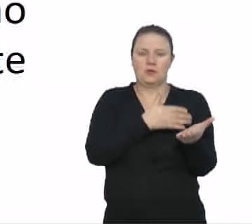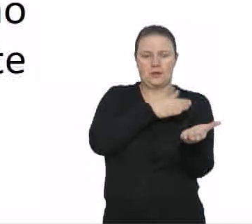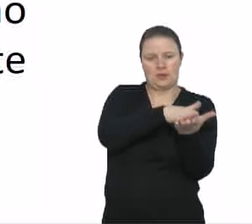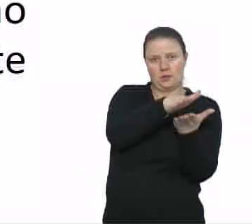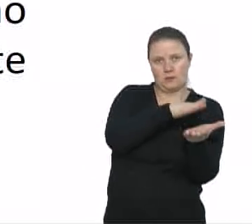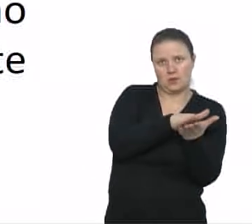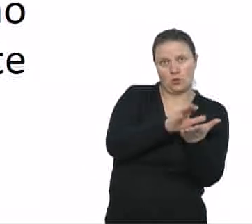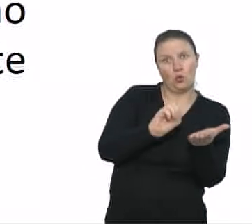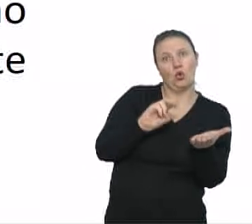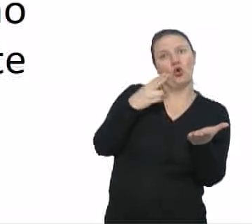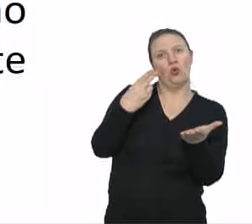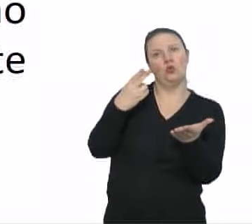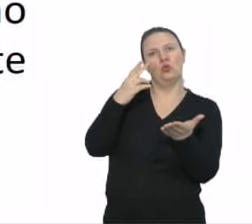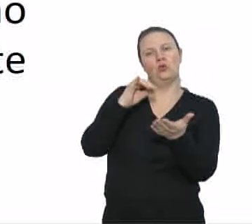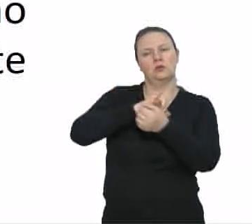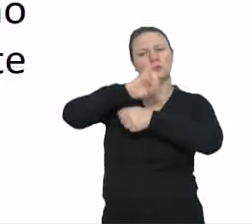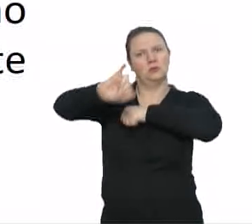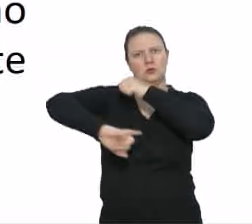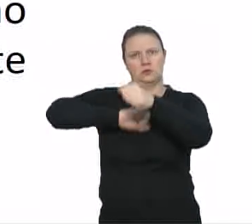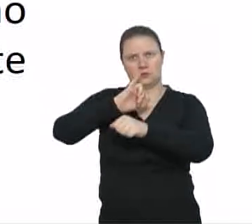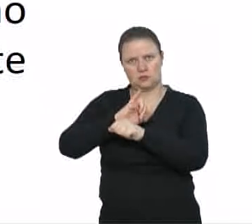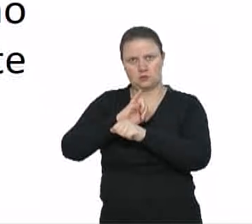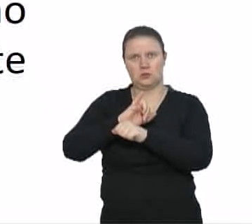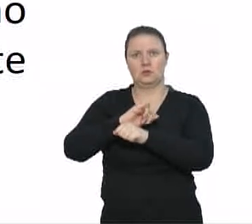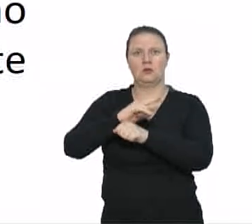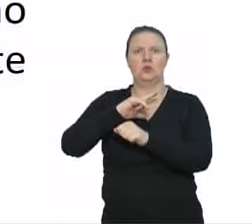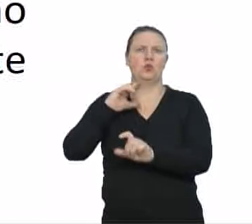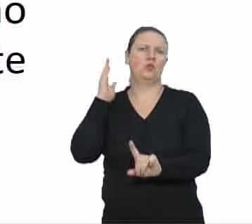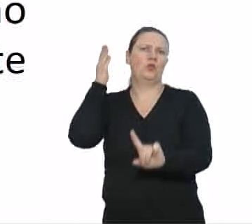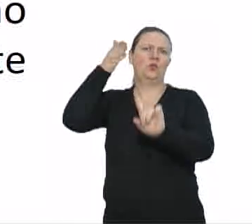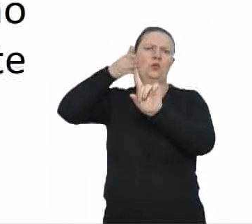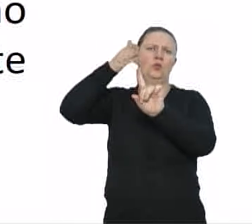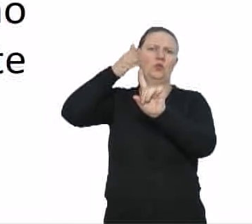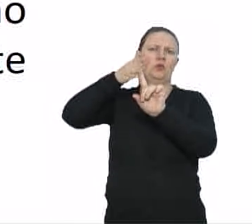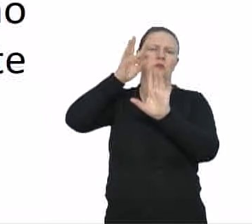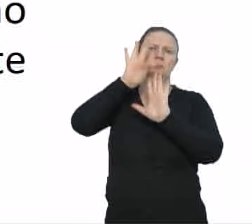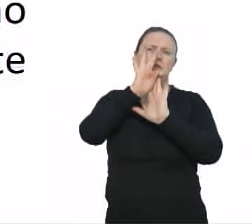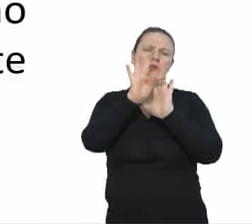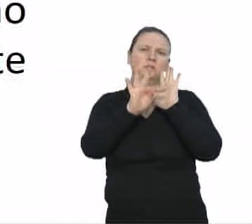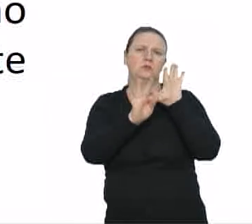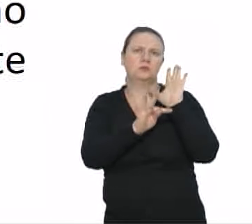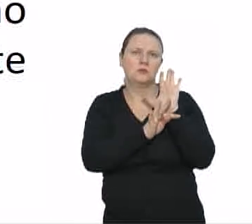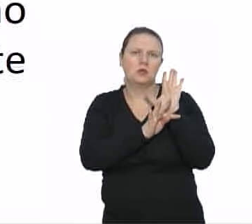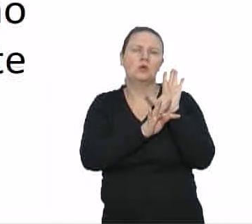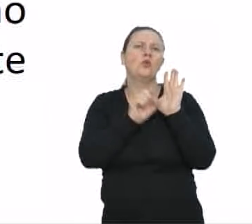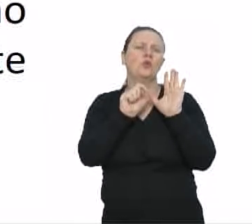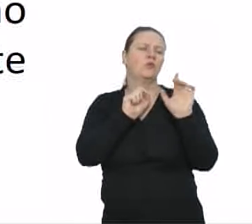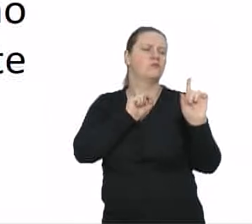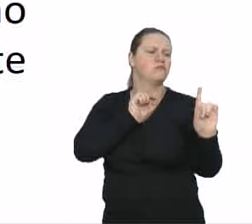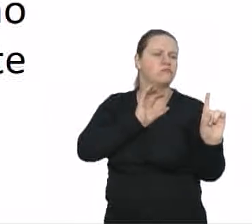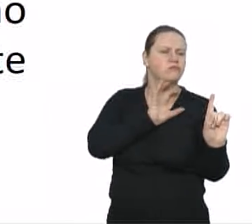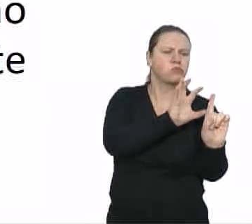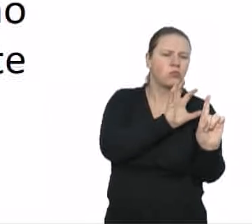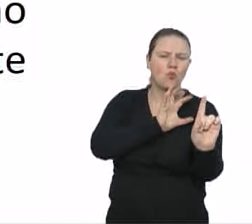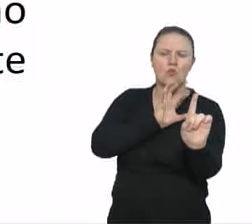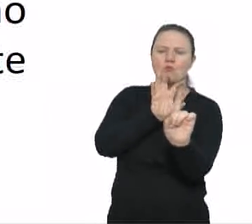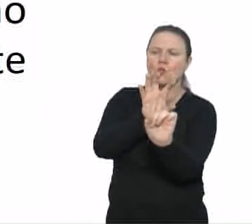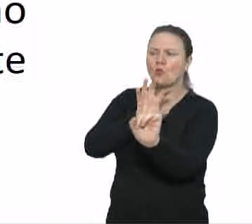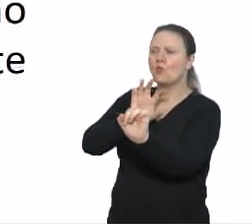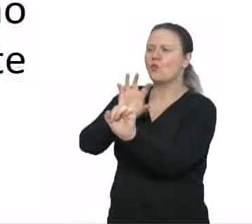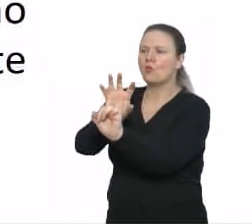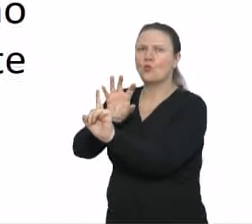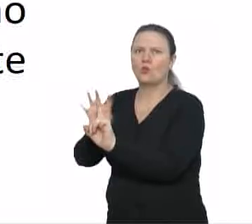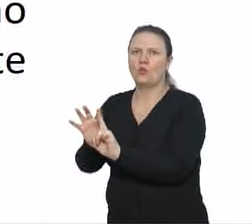ou eletrônicos. O objetivo desse tipo de texto é convencer alguém a respeito de